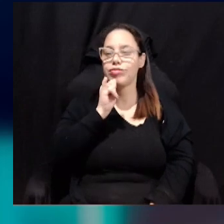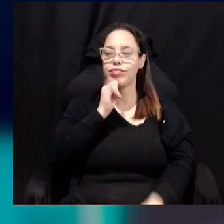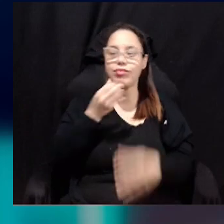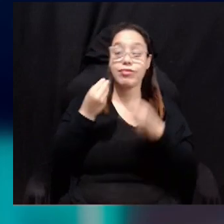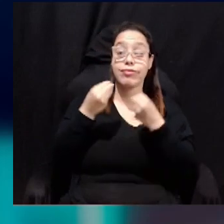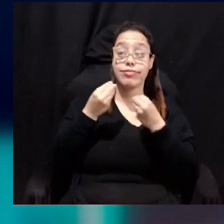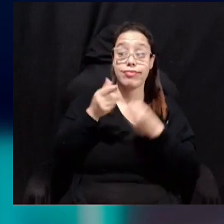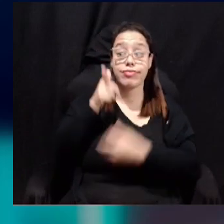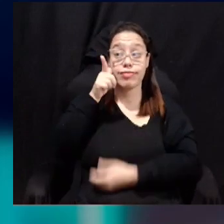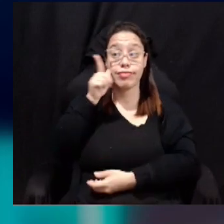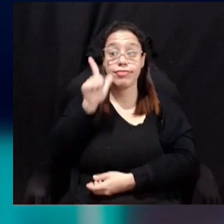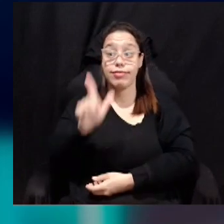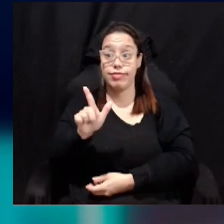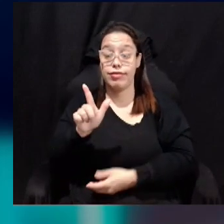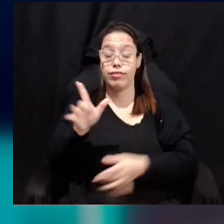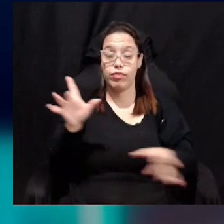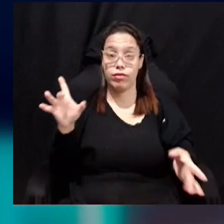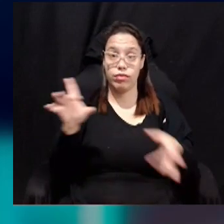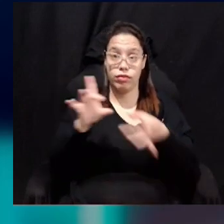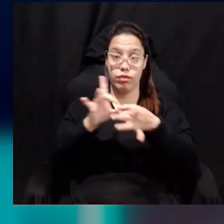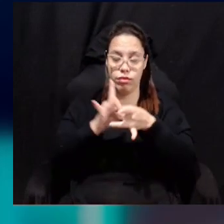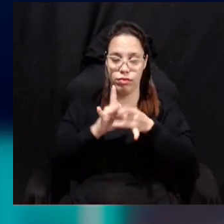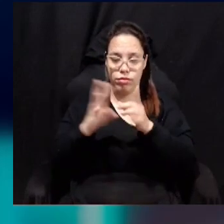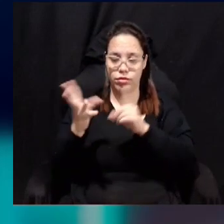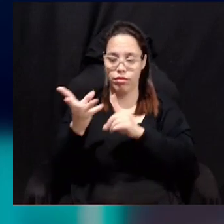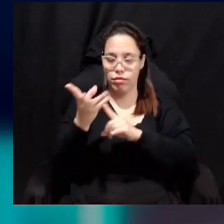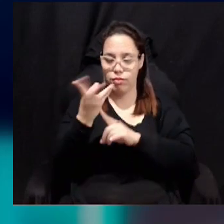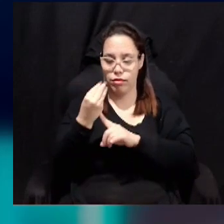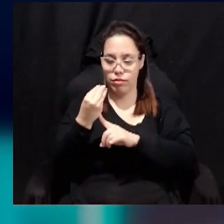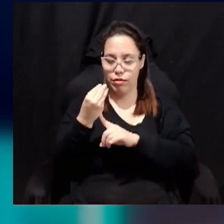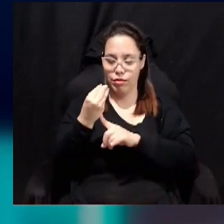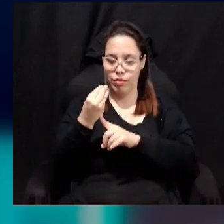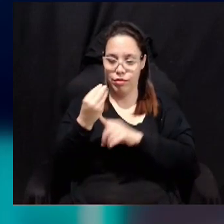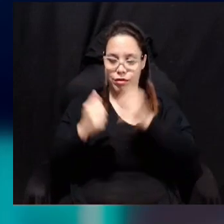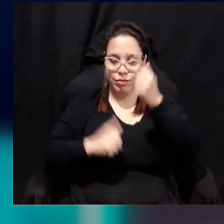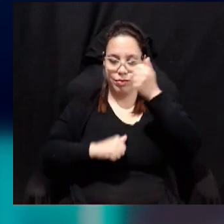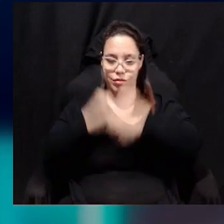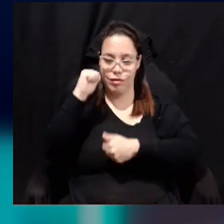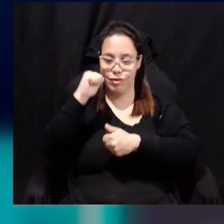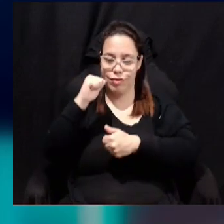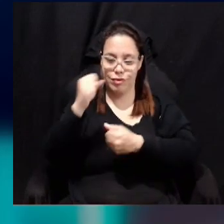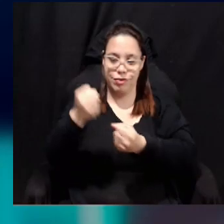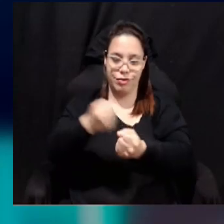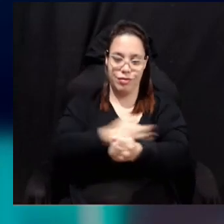conseguiu unir a arte, esporte e emoção em uma só batida.